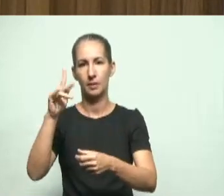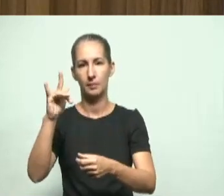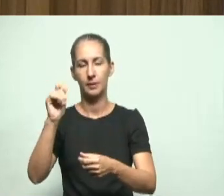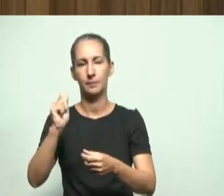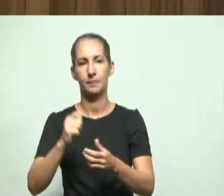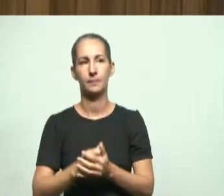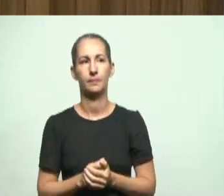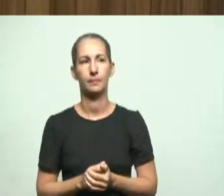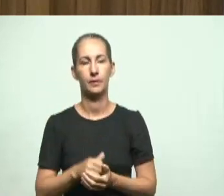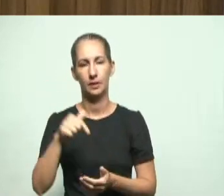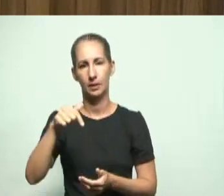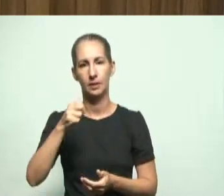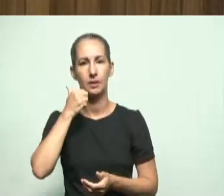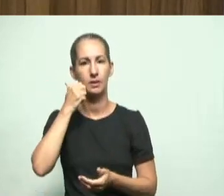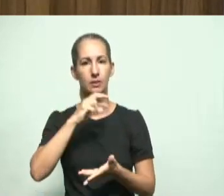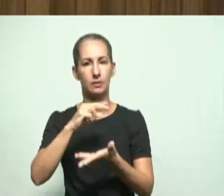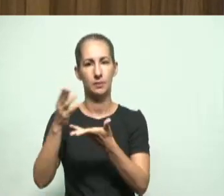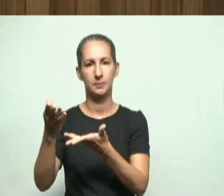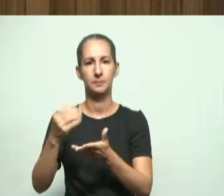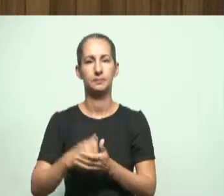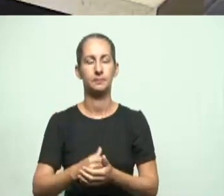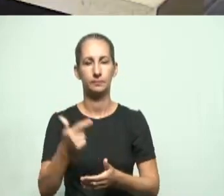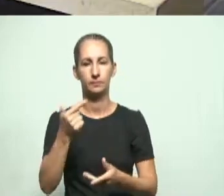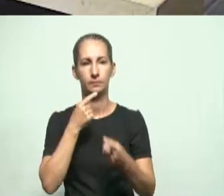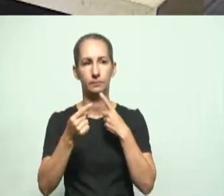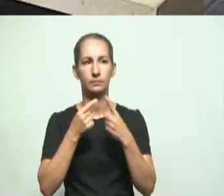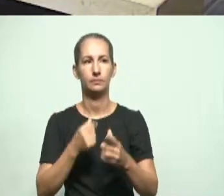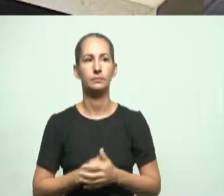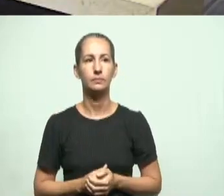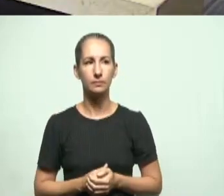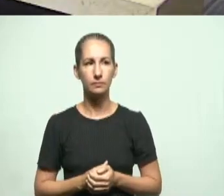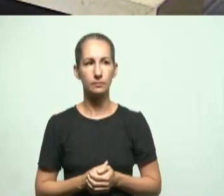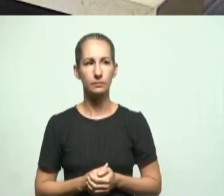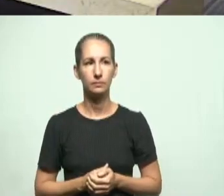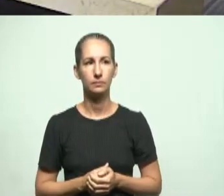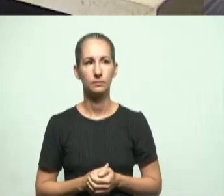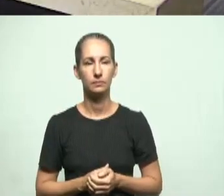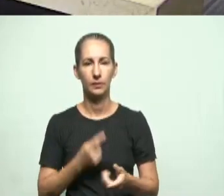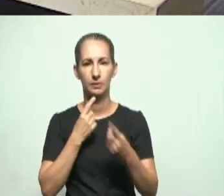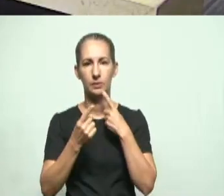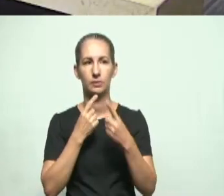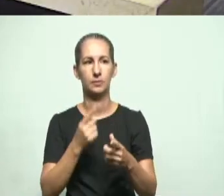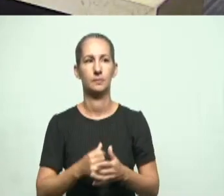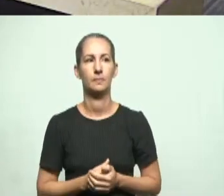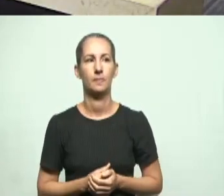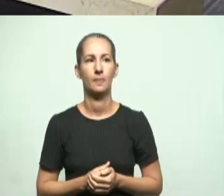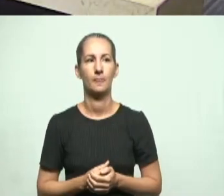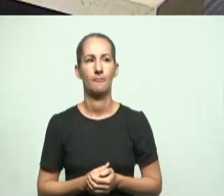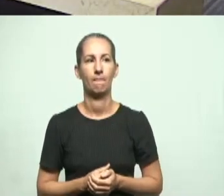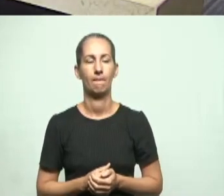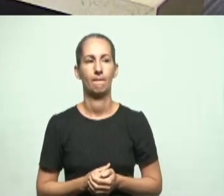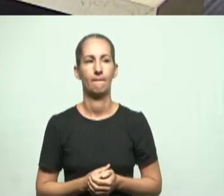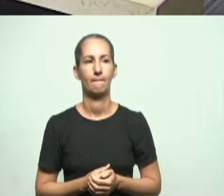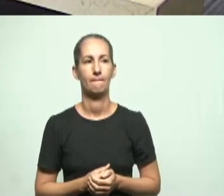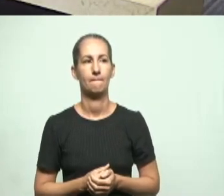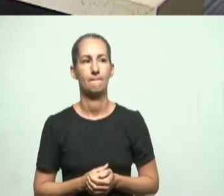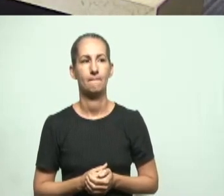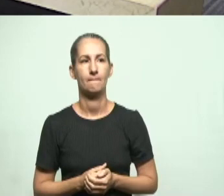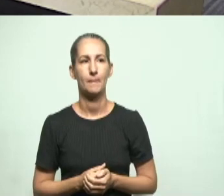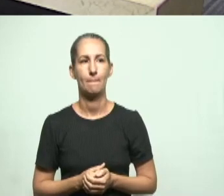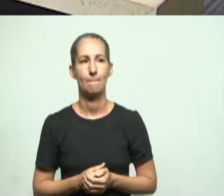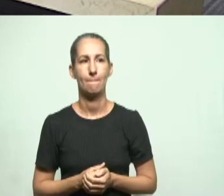leve no âmbito do município de Natal e da outras providências. Em segunda discussão... Para discutir, presidente. Para discutir o autor...